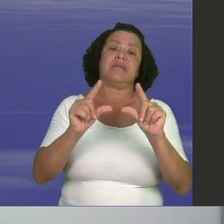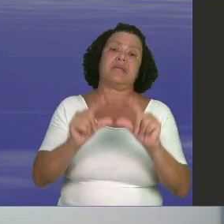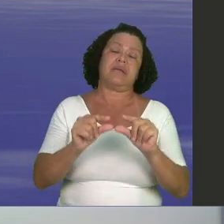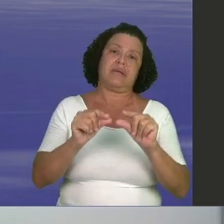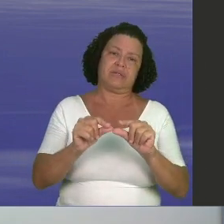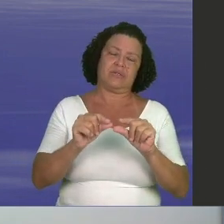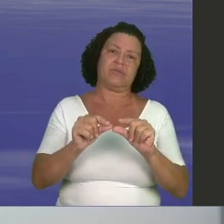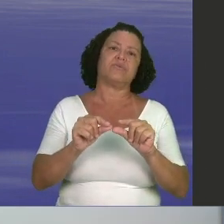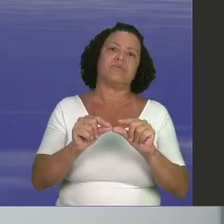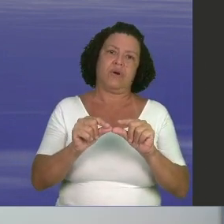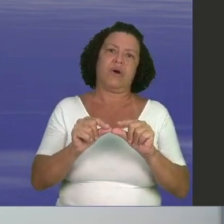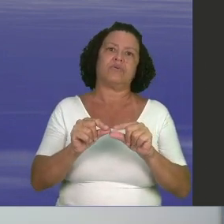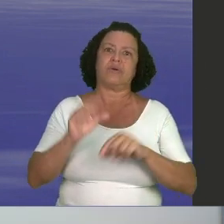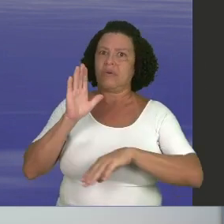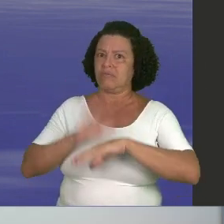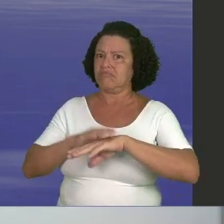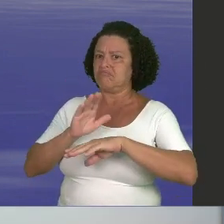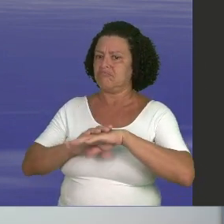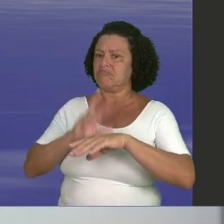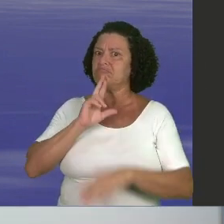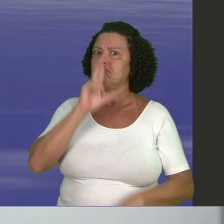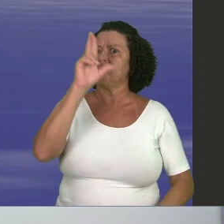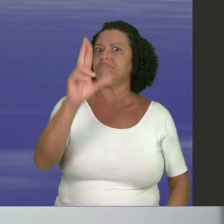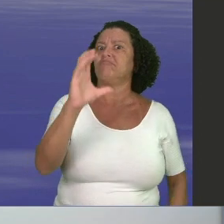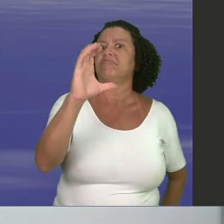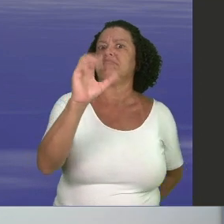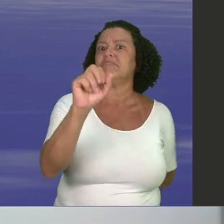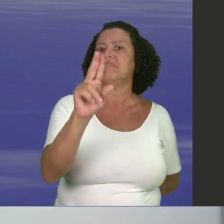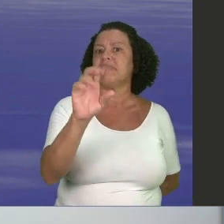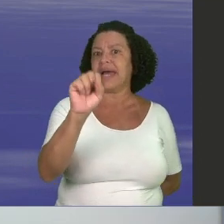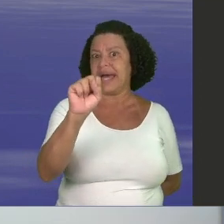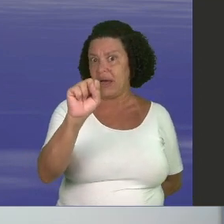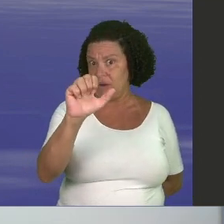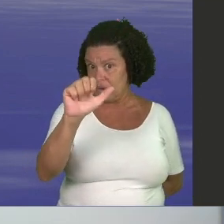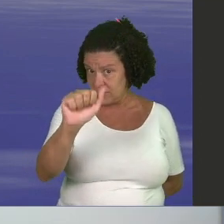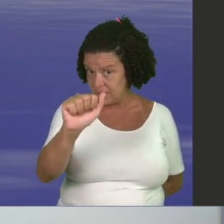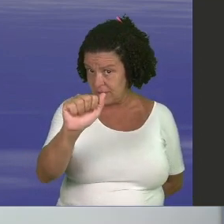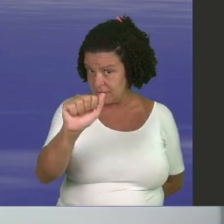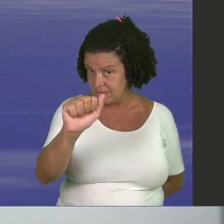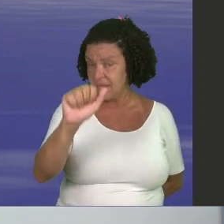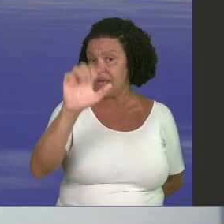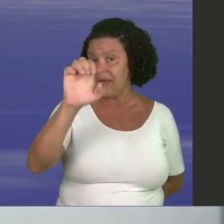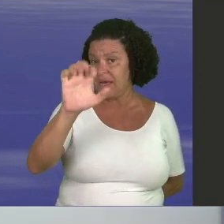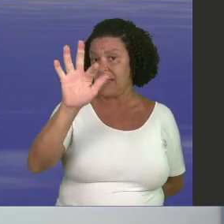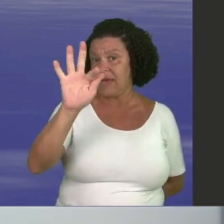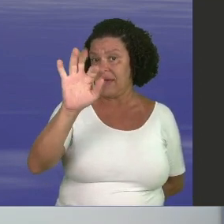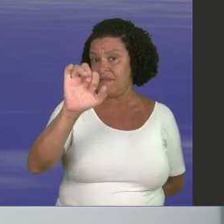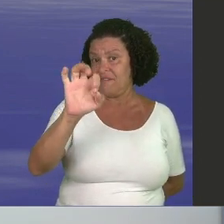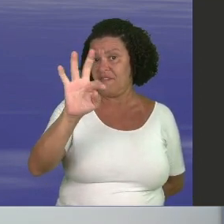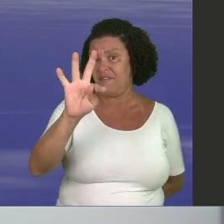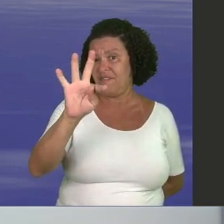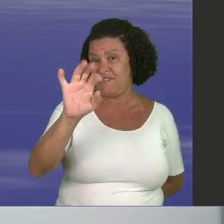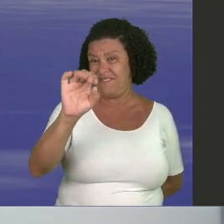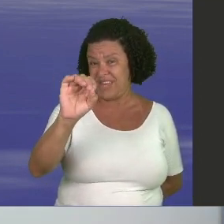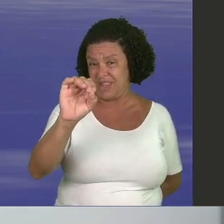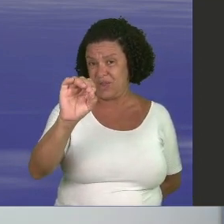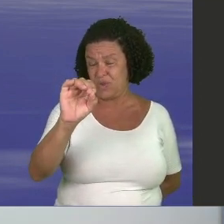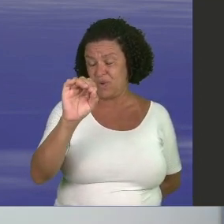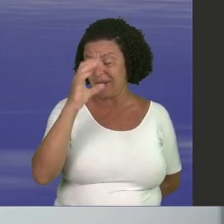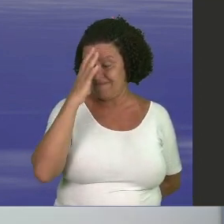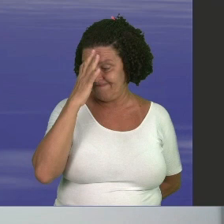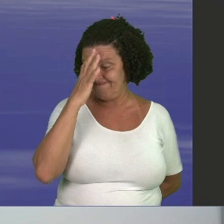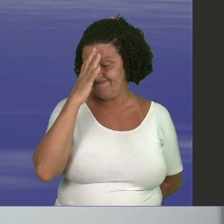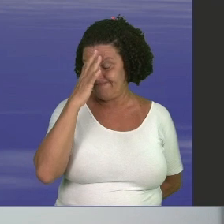da causa e efeito, que essa é imbatível. Essa não tem como não escapar dela, mas